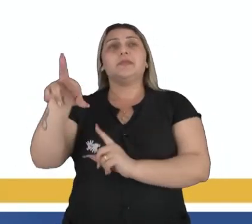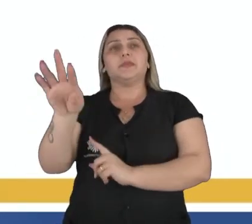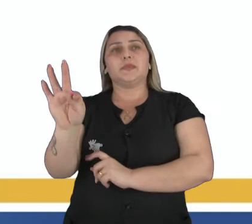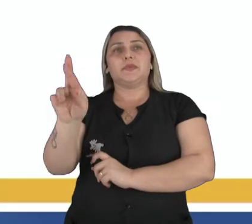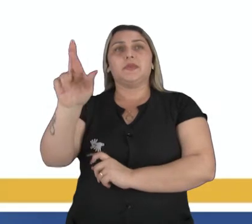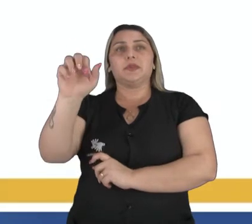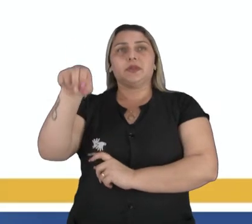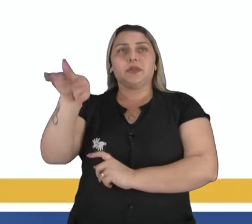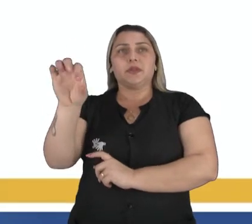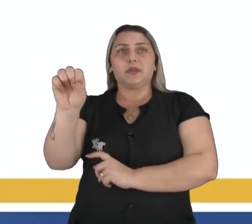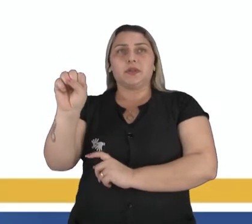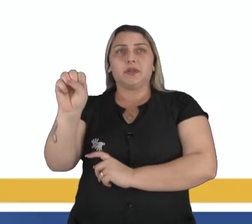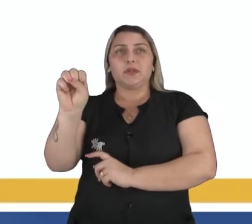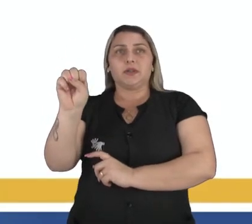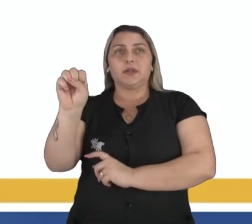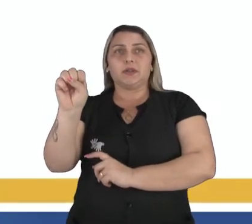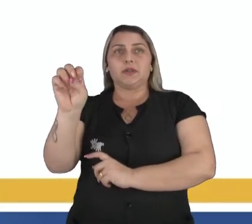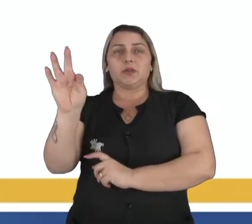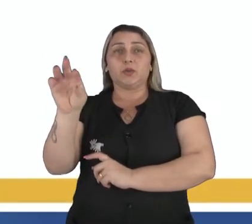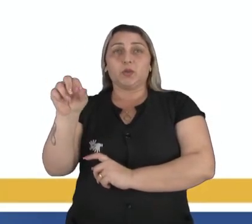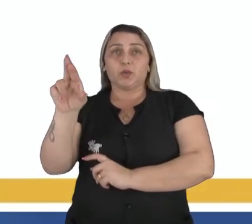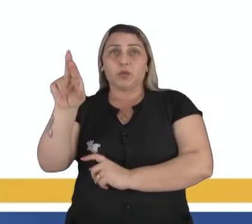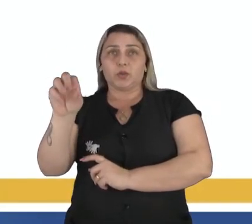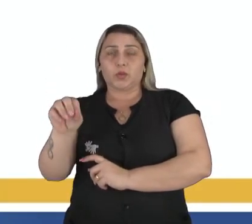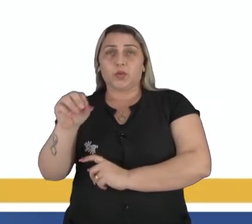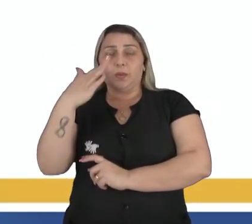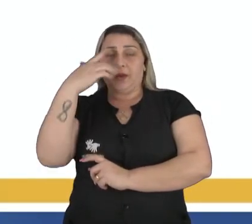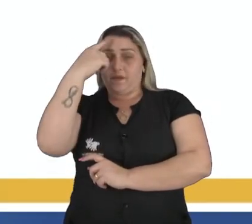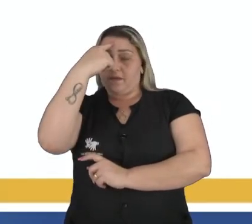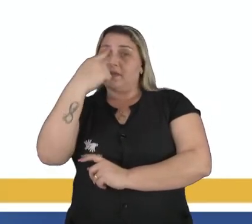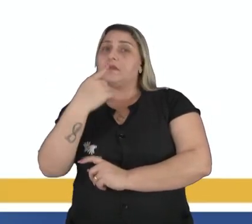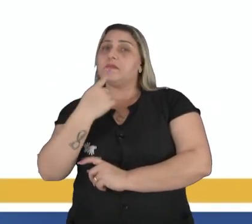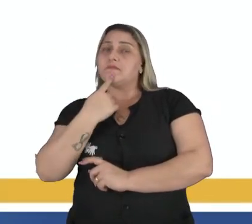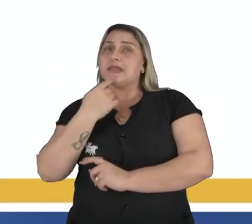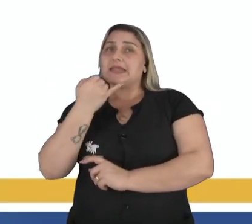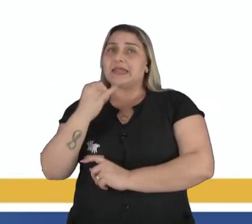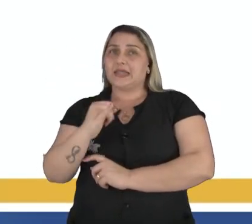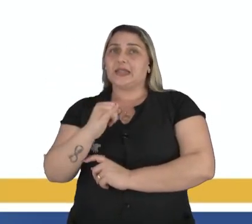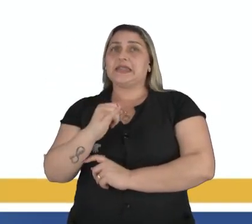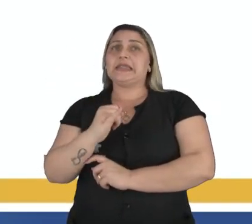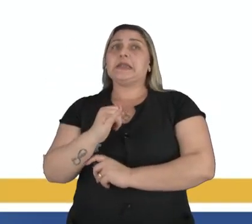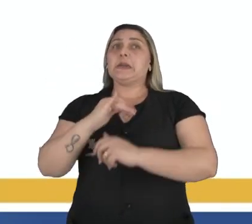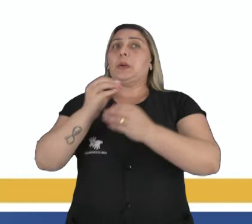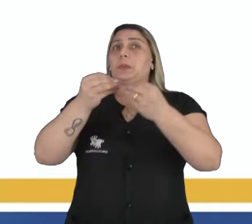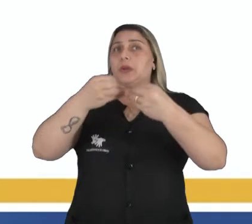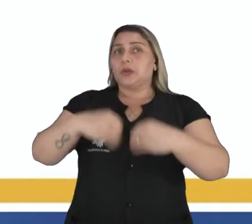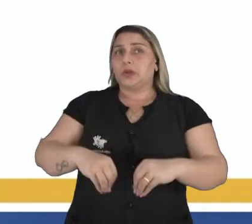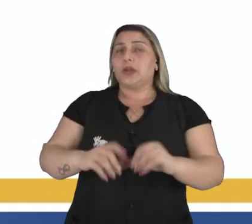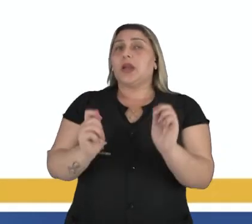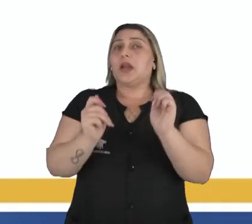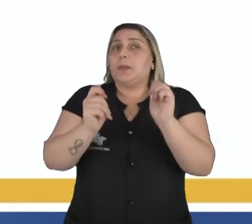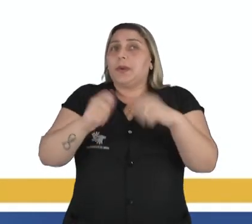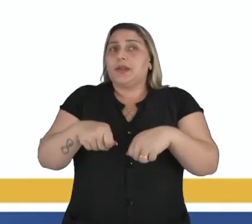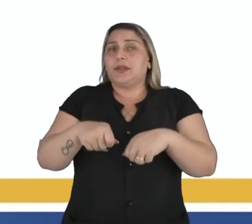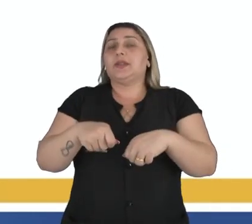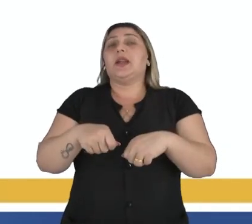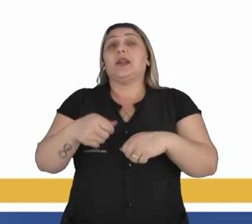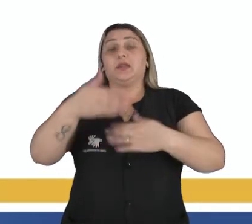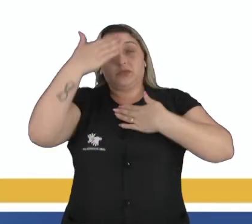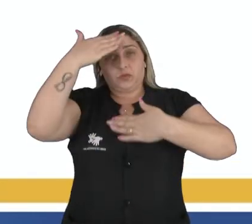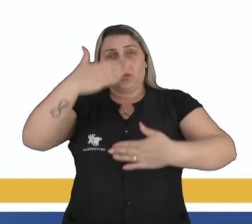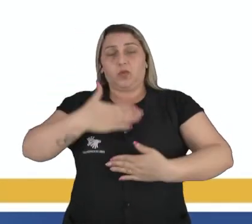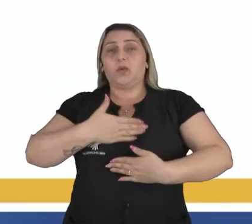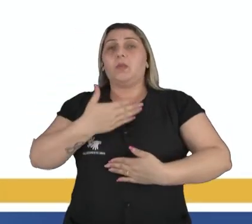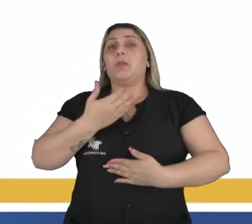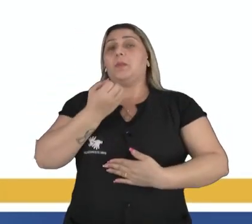com o mais defeito inexistente ou Sutil da aparência causa forte angústia ou prejudica a capacidade funcional